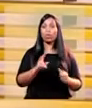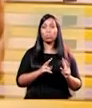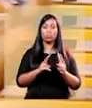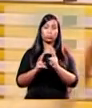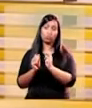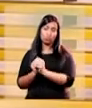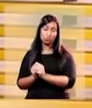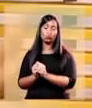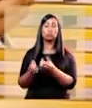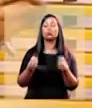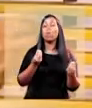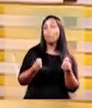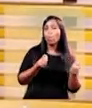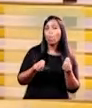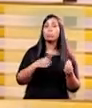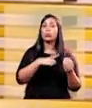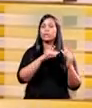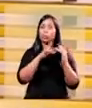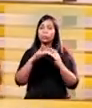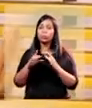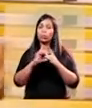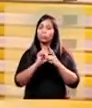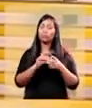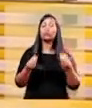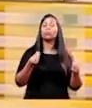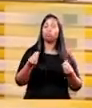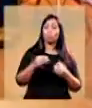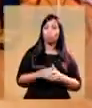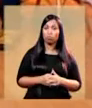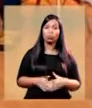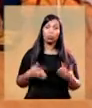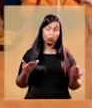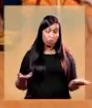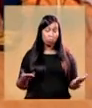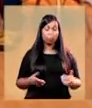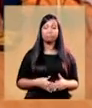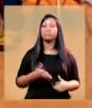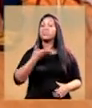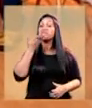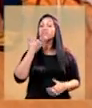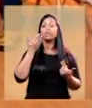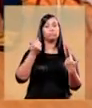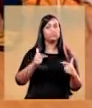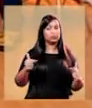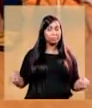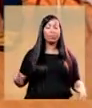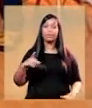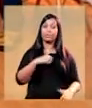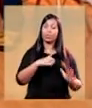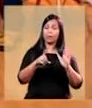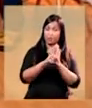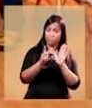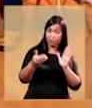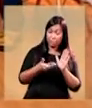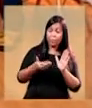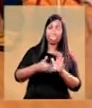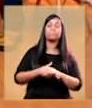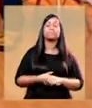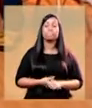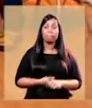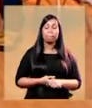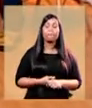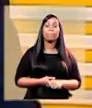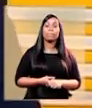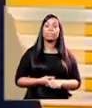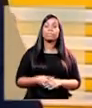que levem os irmãos justamente para manter vínculos? Como é que o senhor lida com essa questão? Não é uma questão fácil, né? Nós temos a lei, ela, como